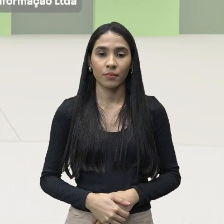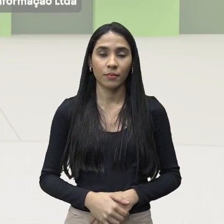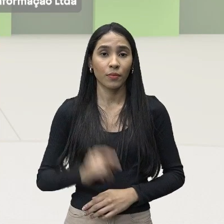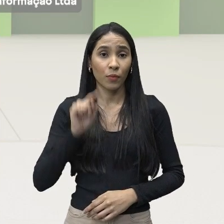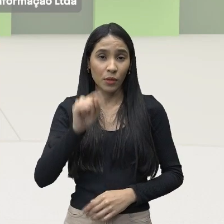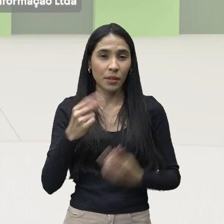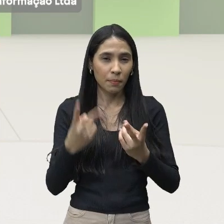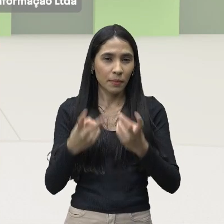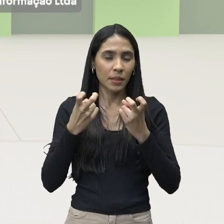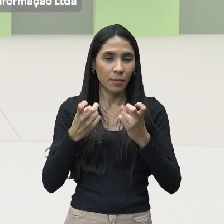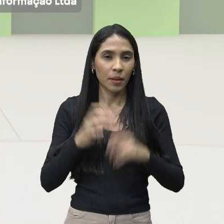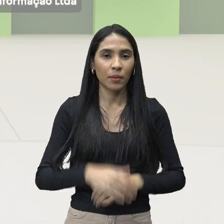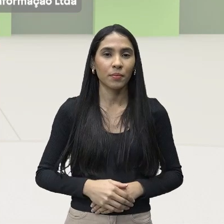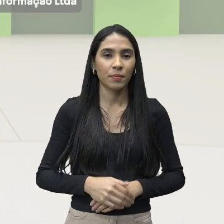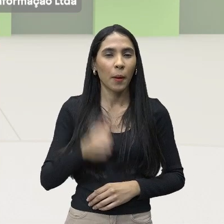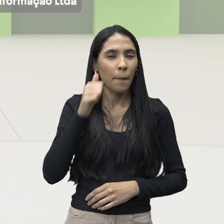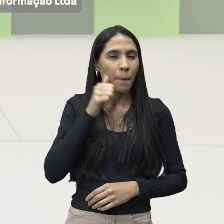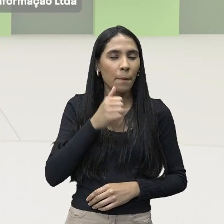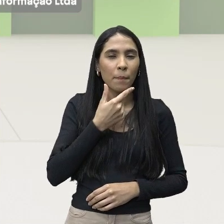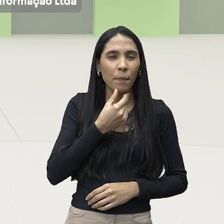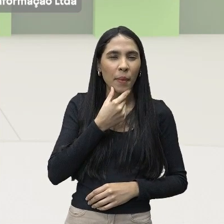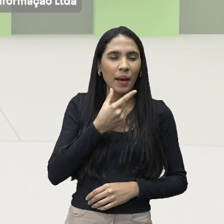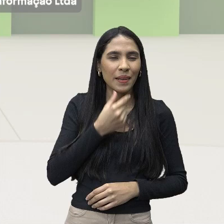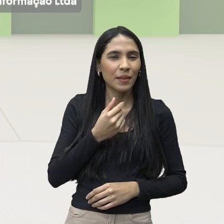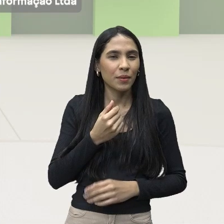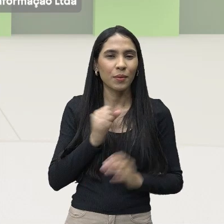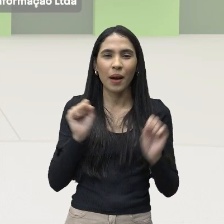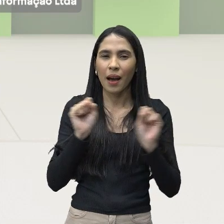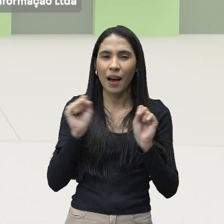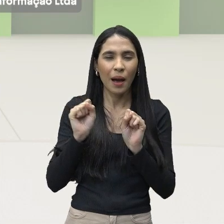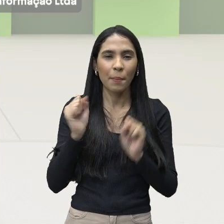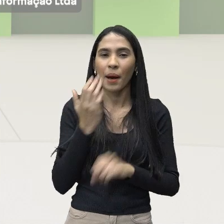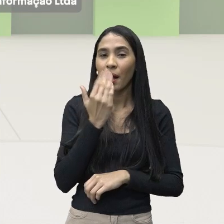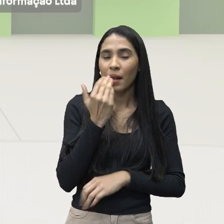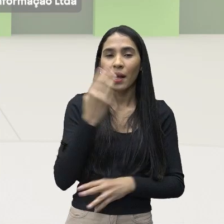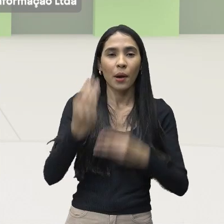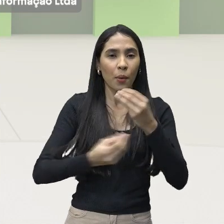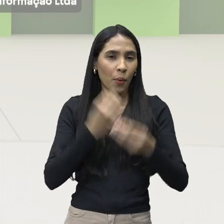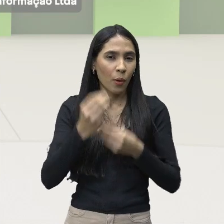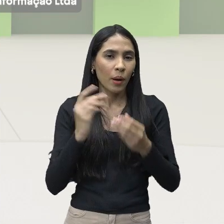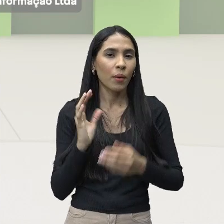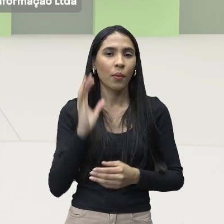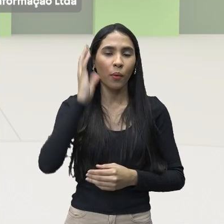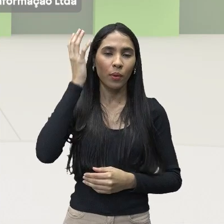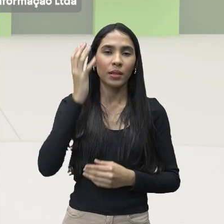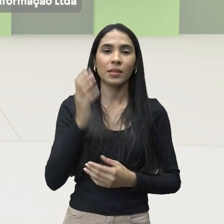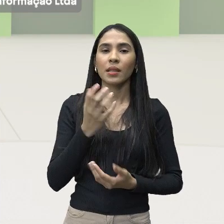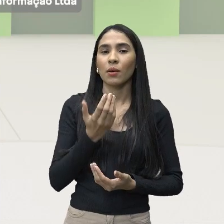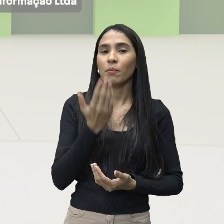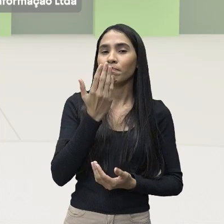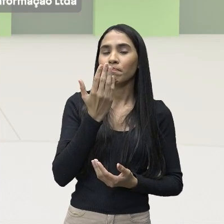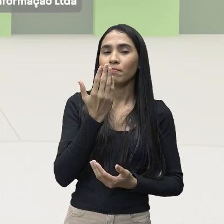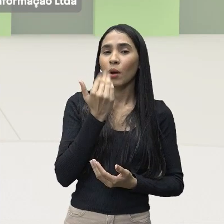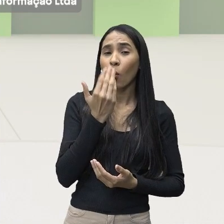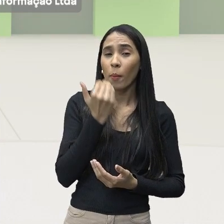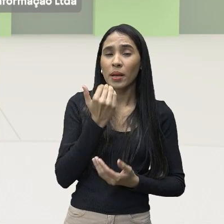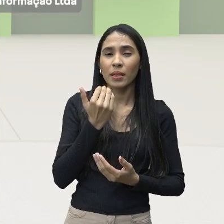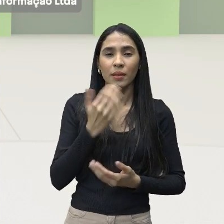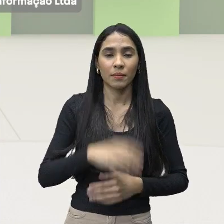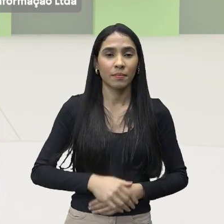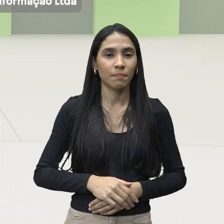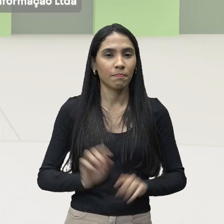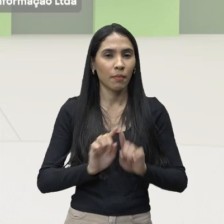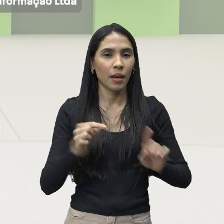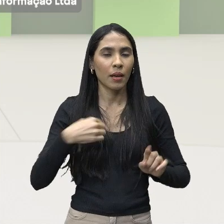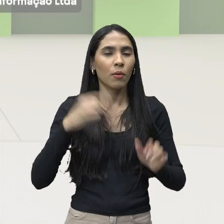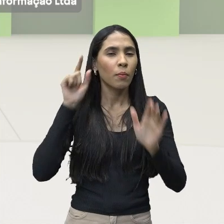Você viu aí que o Marcelinho adora se alimentar, né? E como é que funcionou dentro dele toda a digestão desses alimentos? Agora tem uma